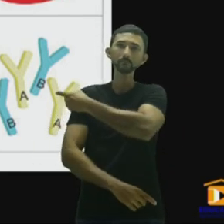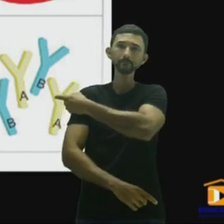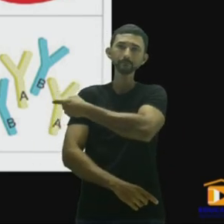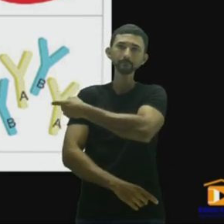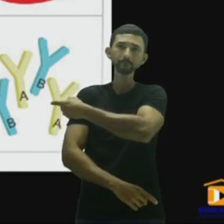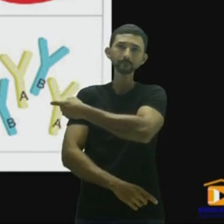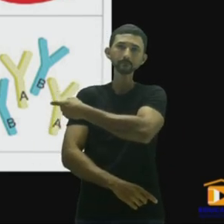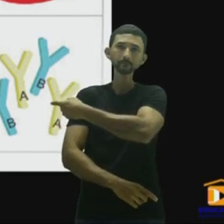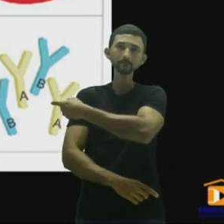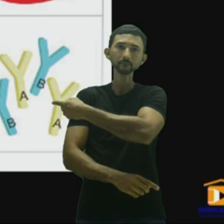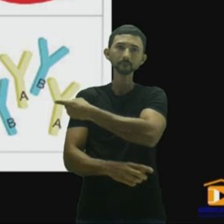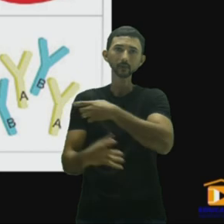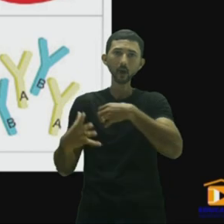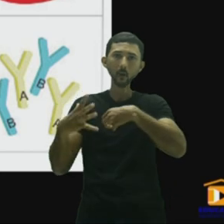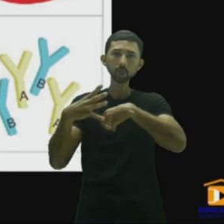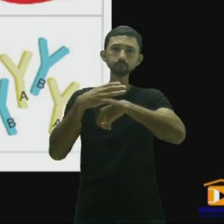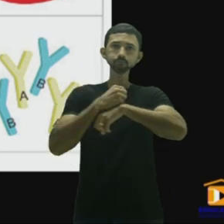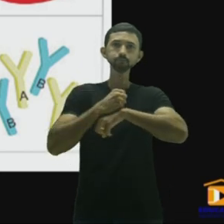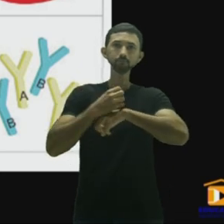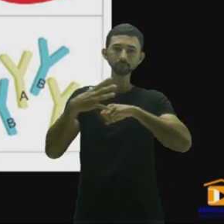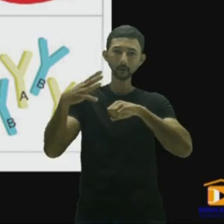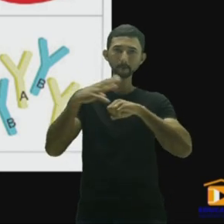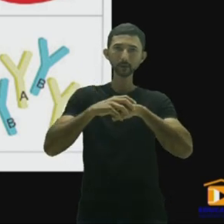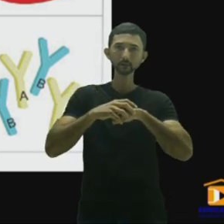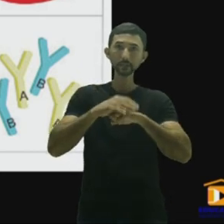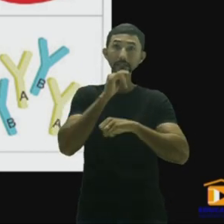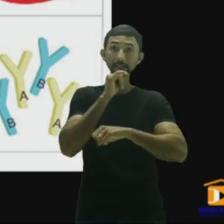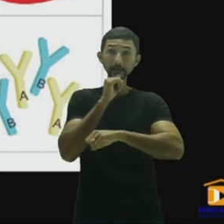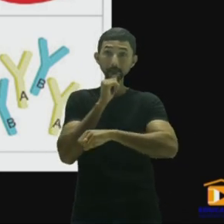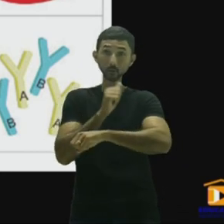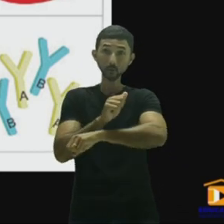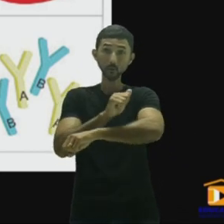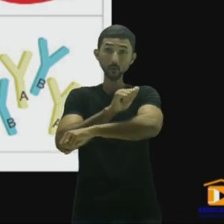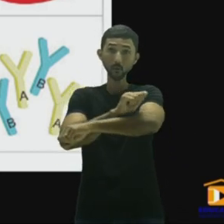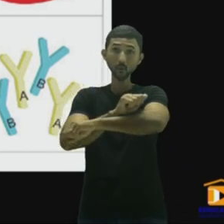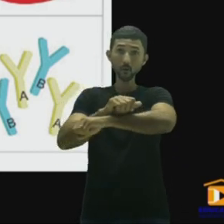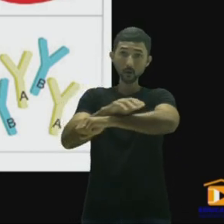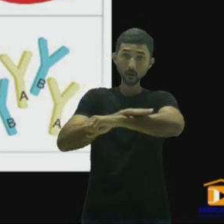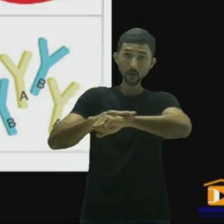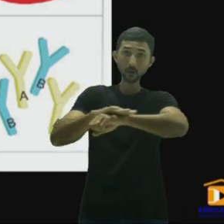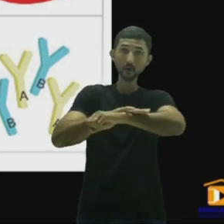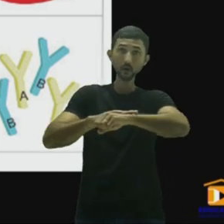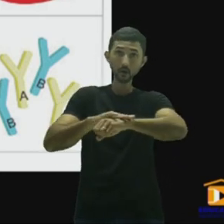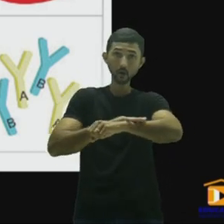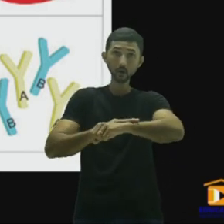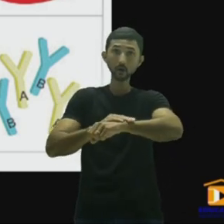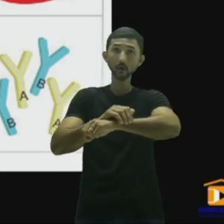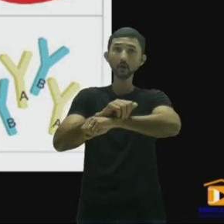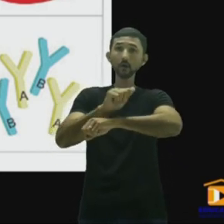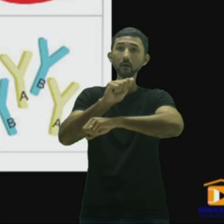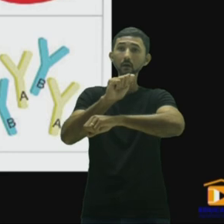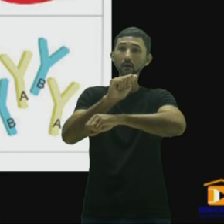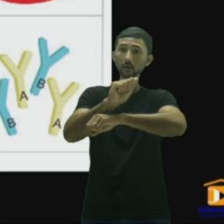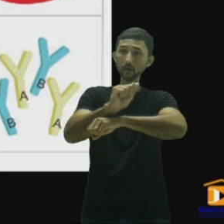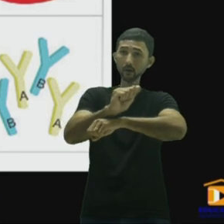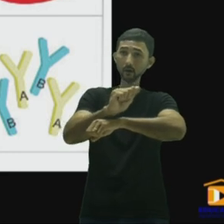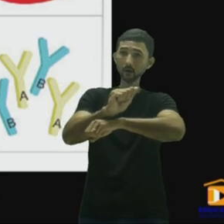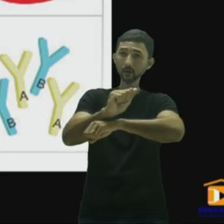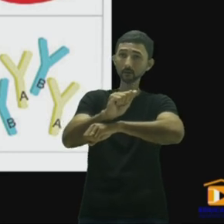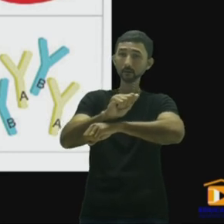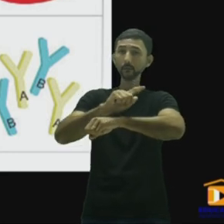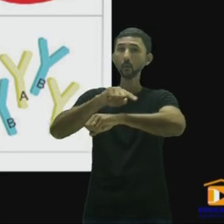encontrar anticorpos. Né? Por exemplo, quem tem sangue A vai ter na hemácia A e vai ter anticorpos